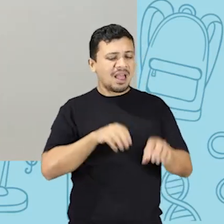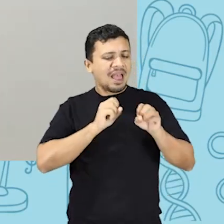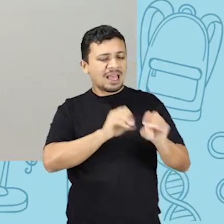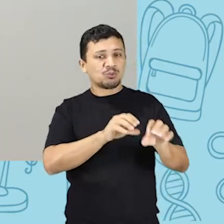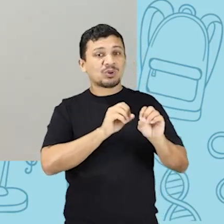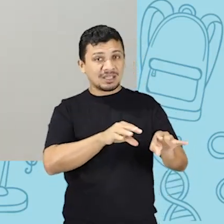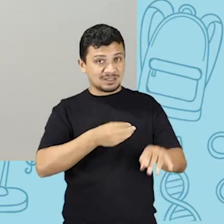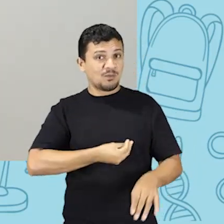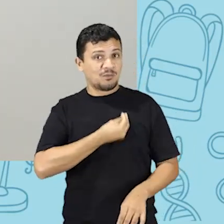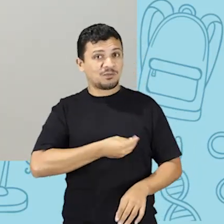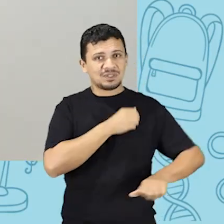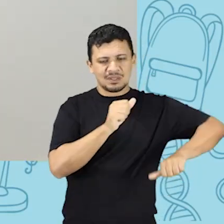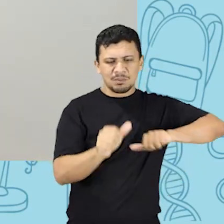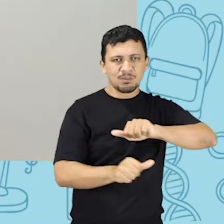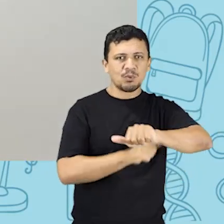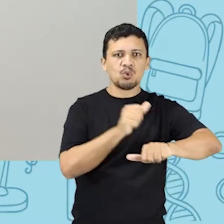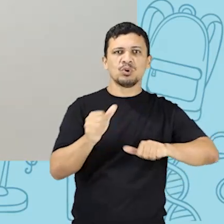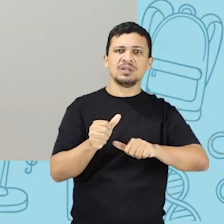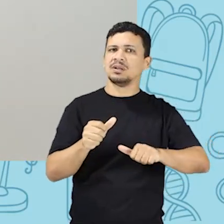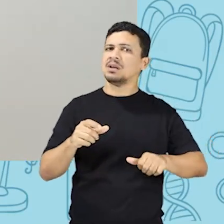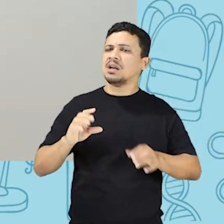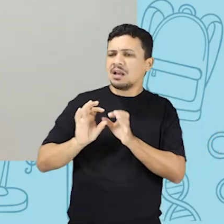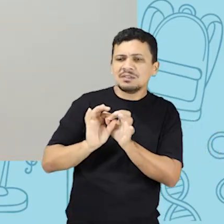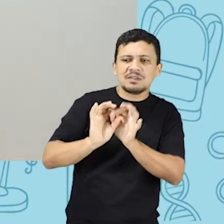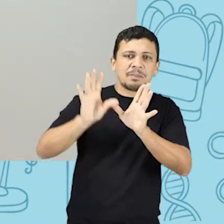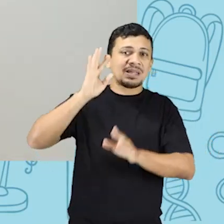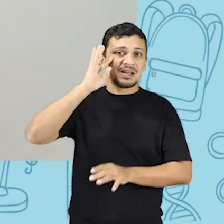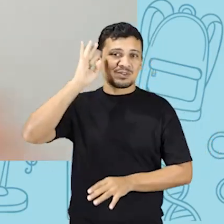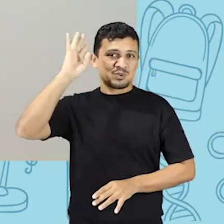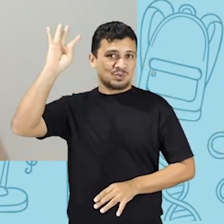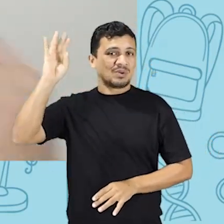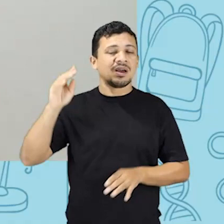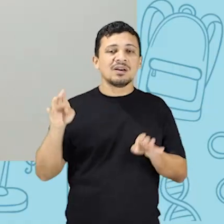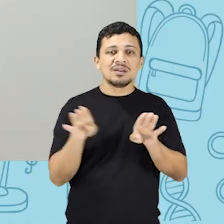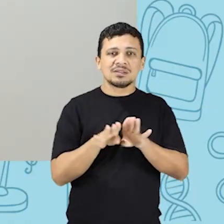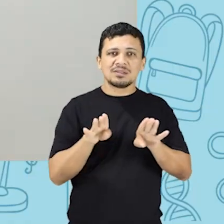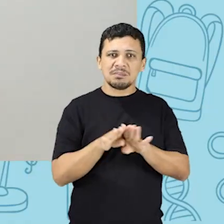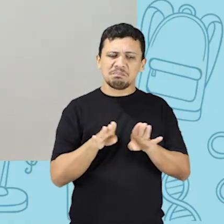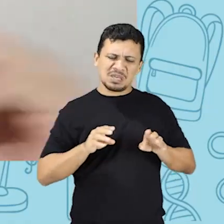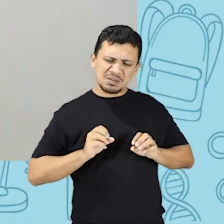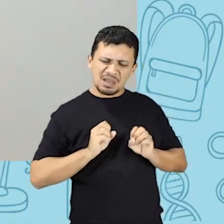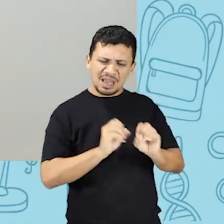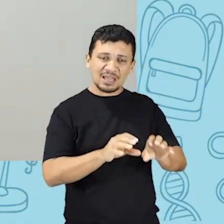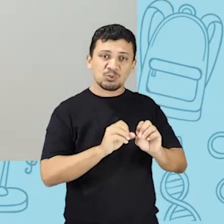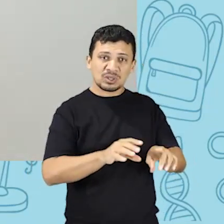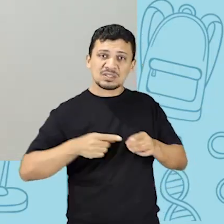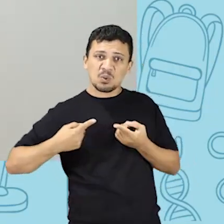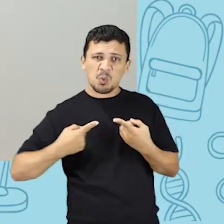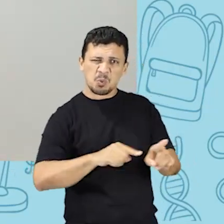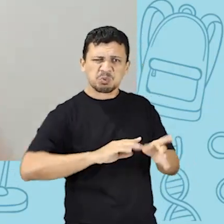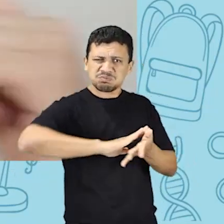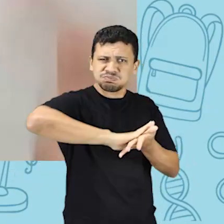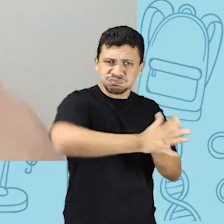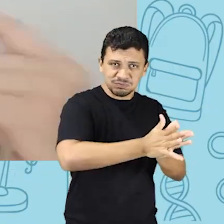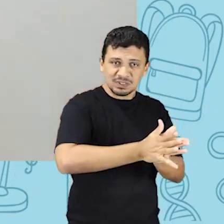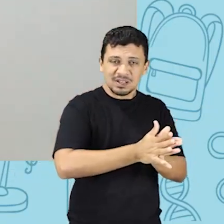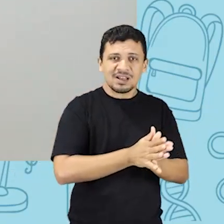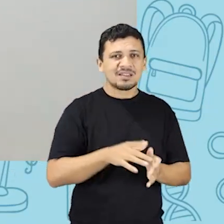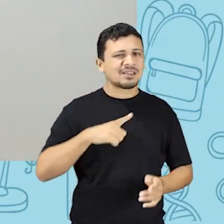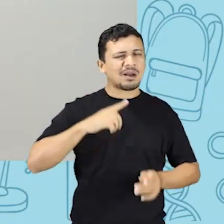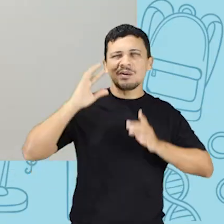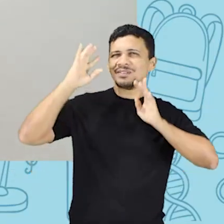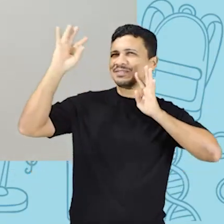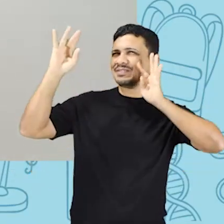educação muda a vida, a educação ela dá liberdade de sonhar. E uma educação que é antirracista, ela dá muito